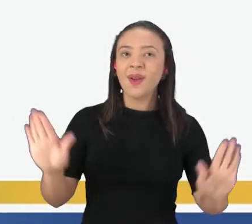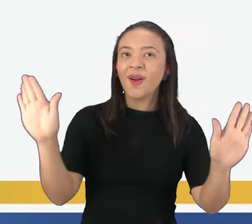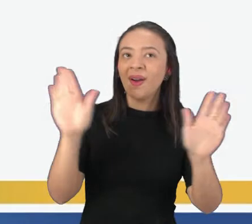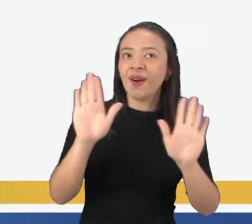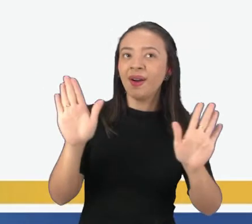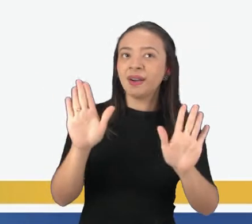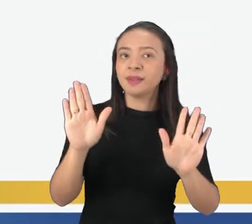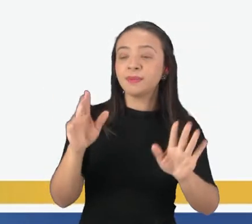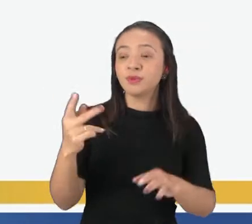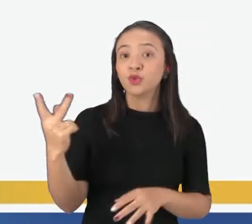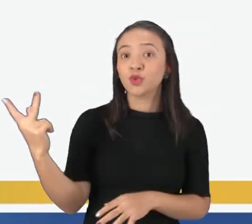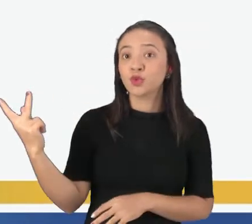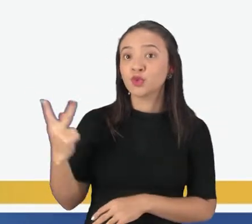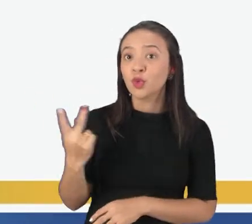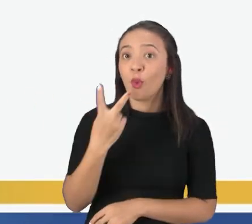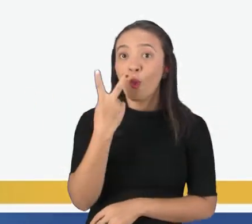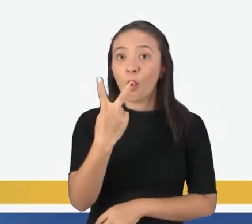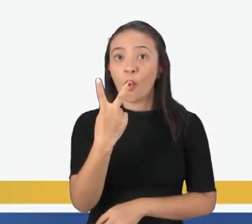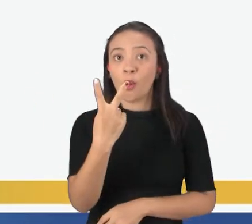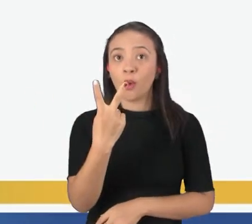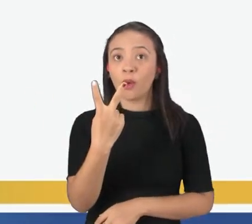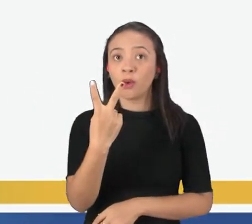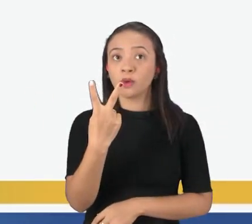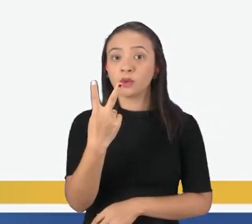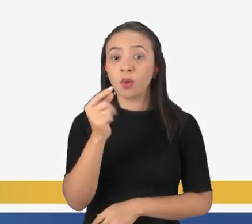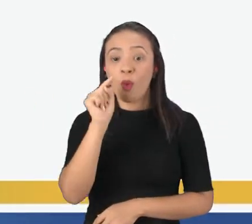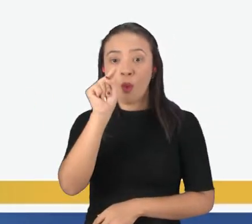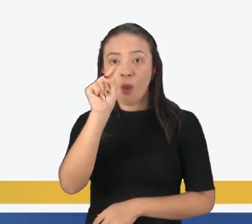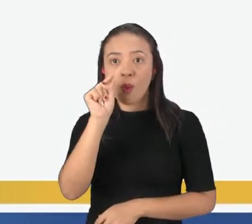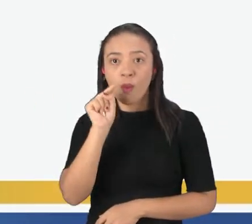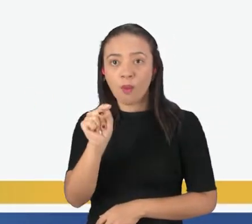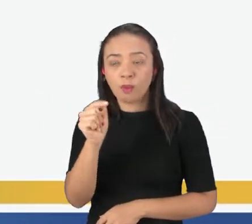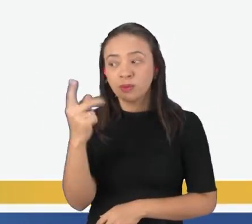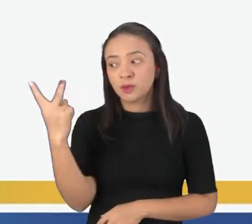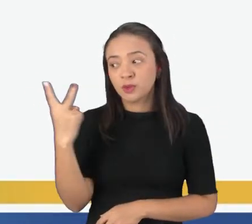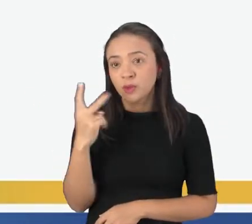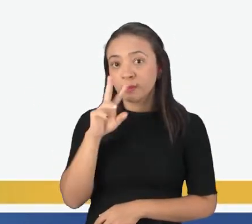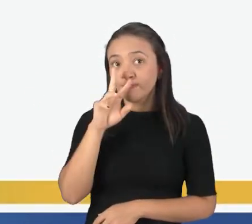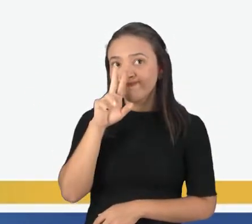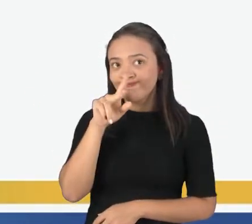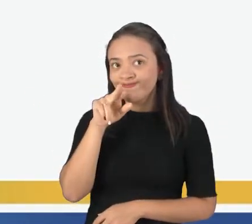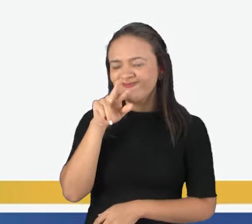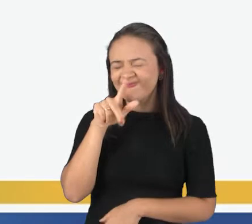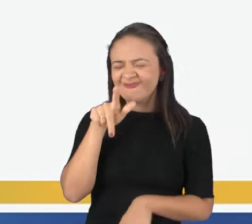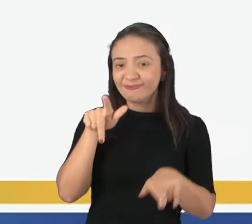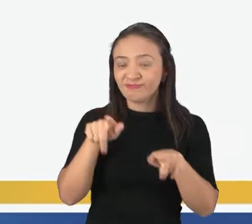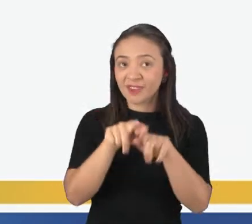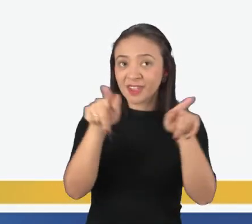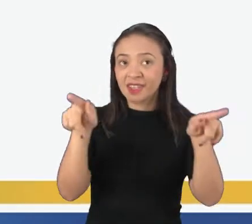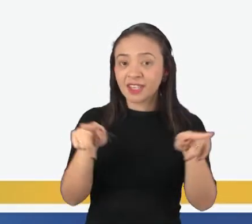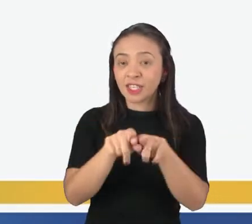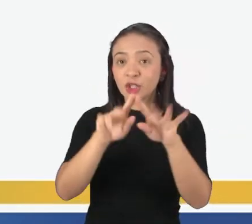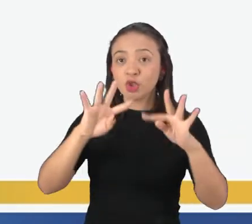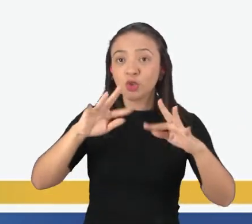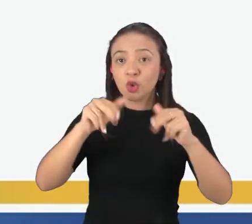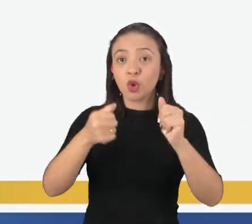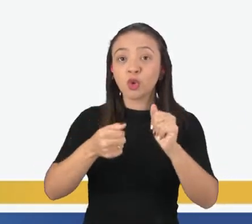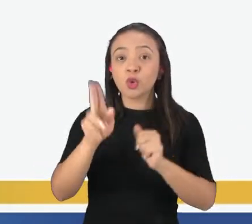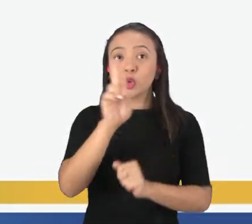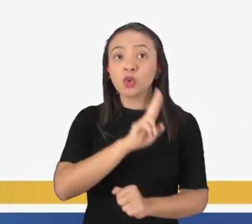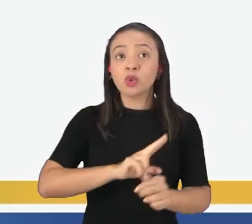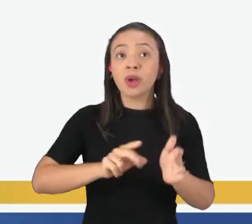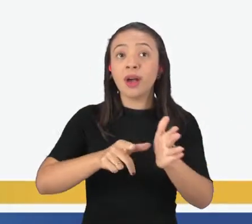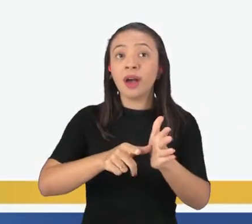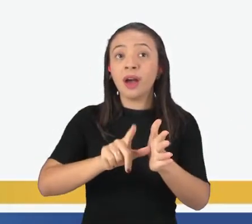Oi, somos os 2 pontos. Somos gêmeos e todos nos usam antes de uma